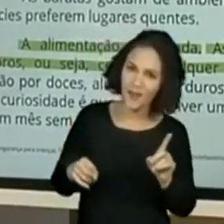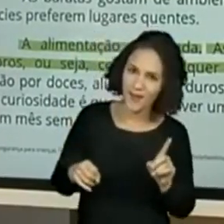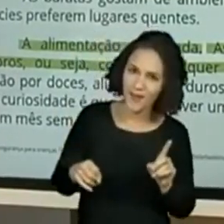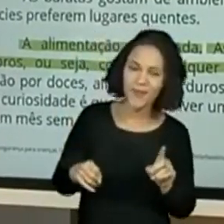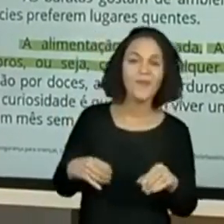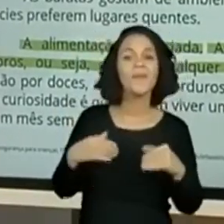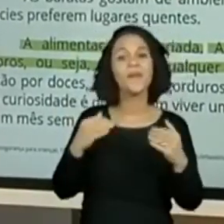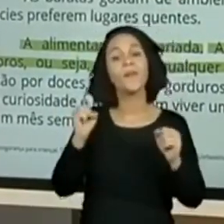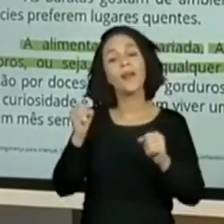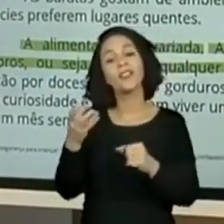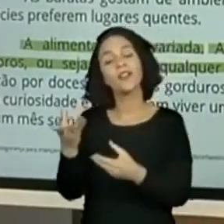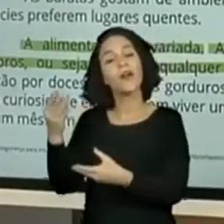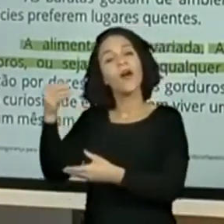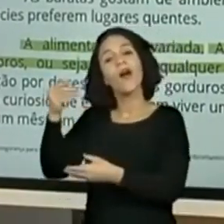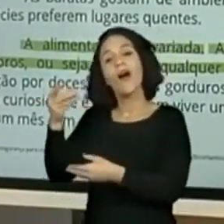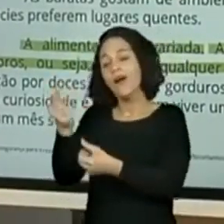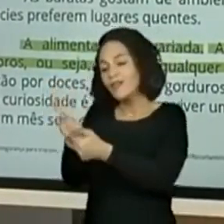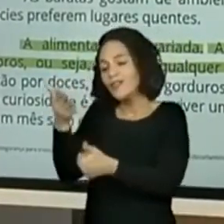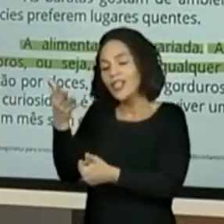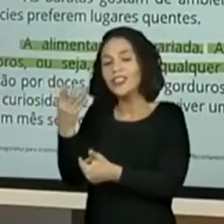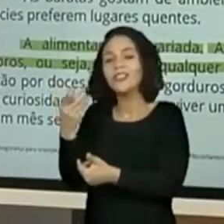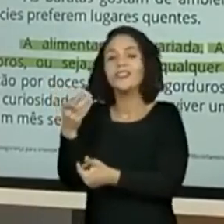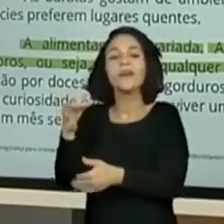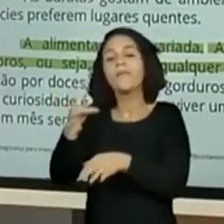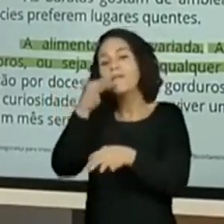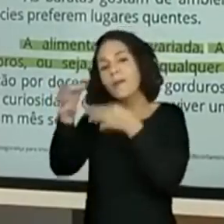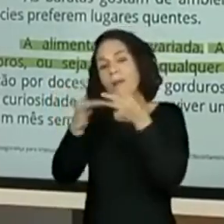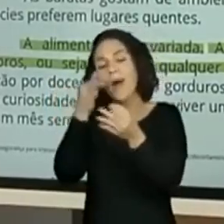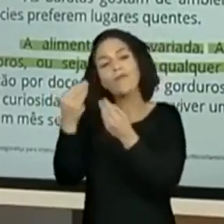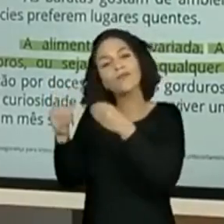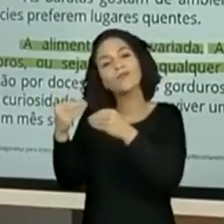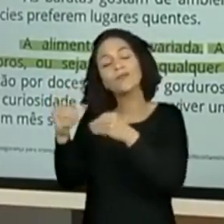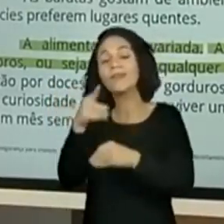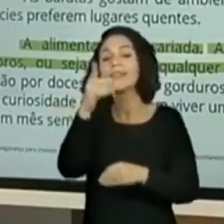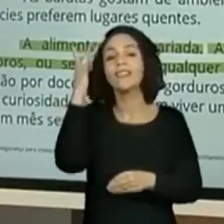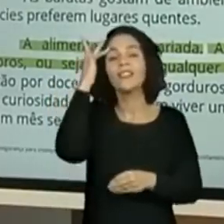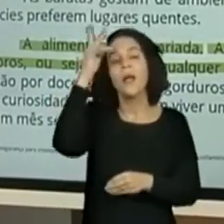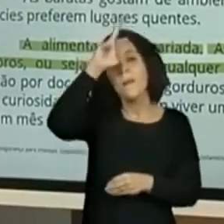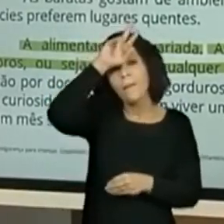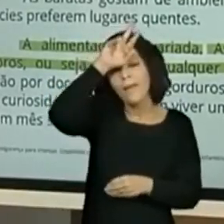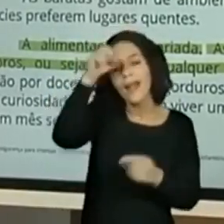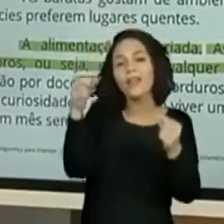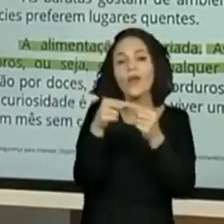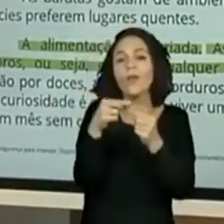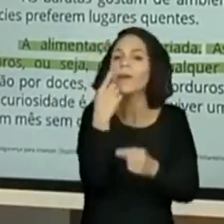podem trocar ideias a esse respeito. Que tipo de aparelho bucal tem a barata?